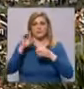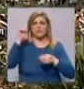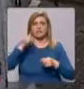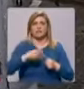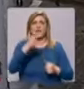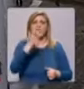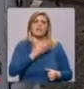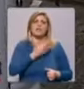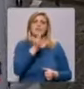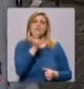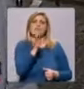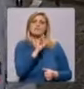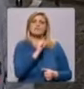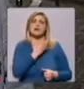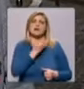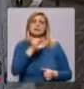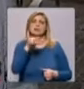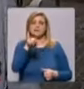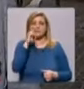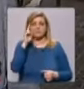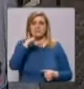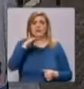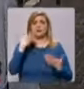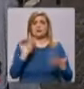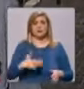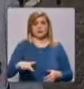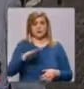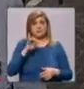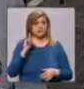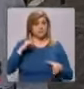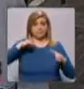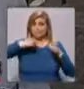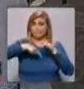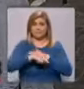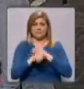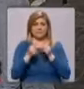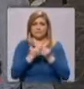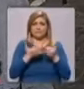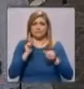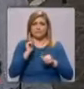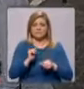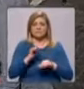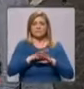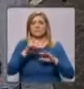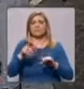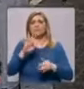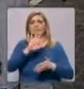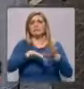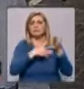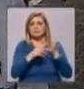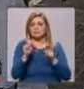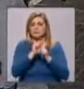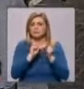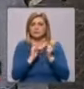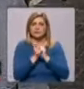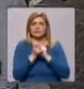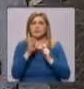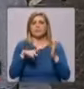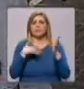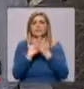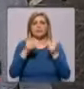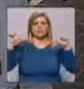Madeira. A Madeira chegou a uma situação financeira de bancarrota, a um plano de ajustamento que tem conduzido a região ao desastre